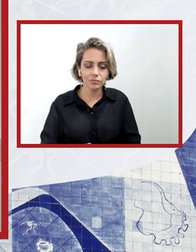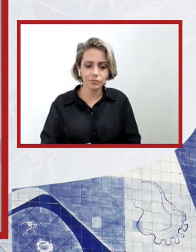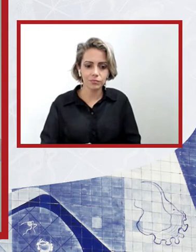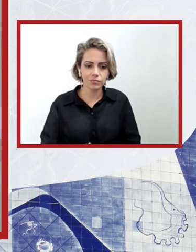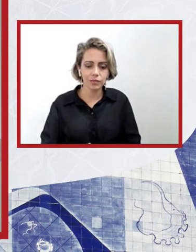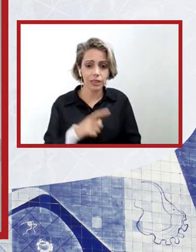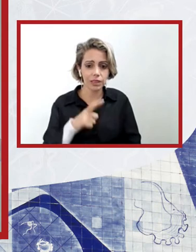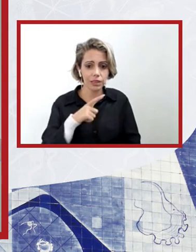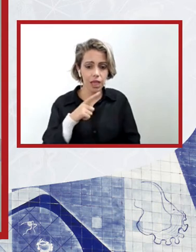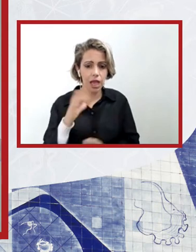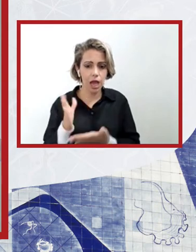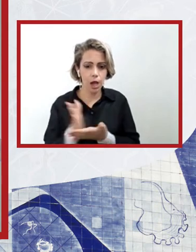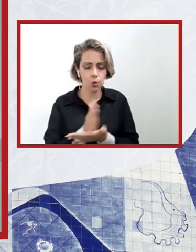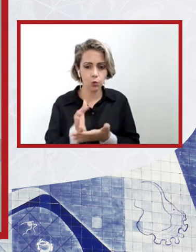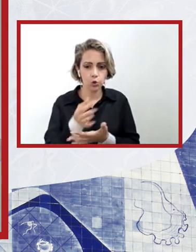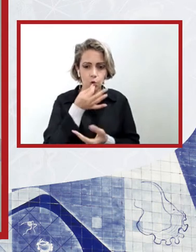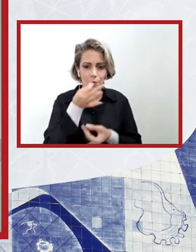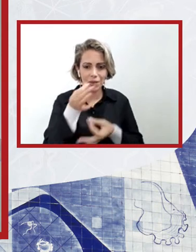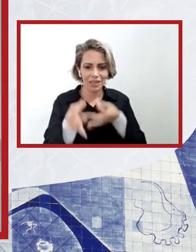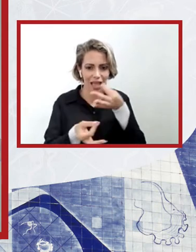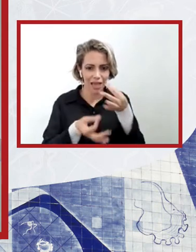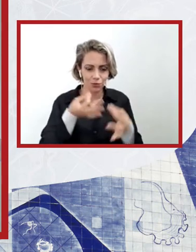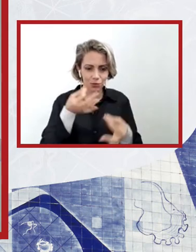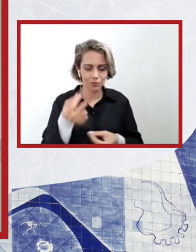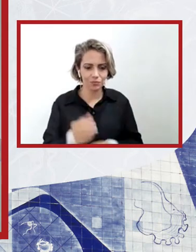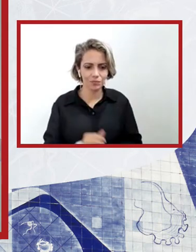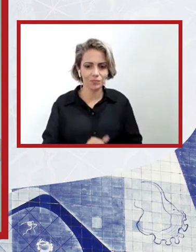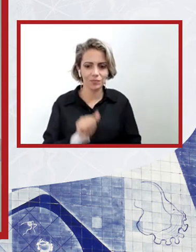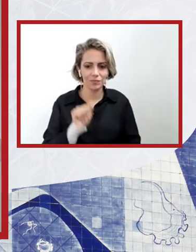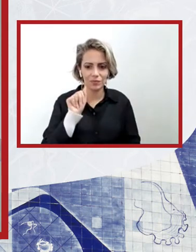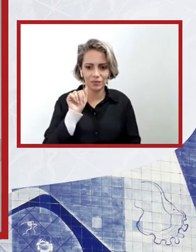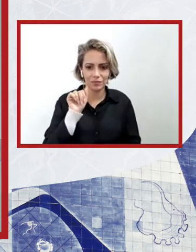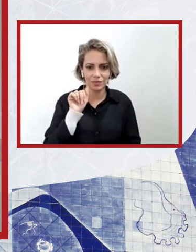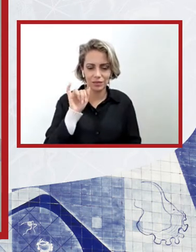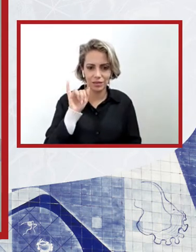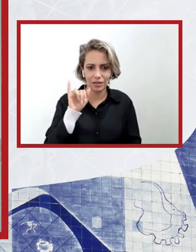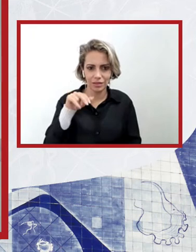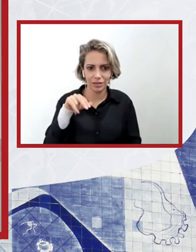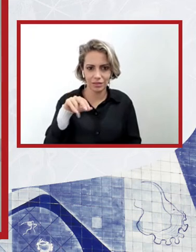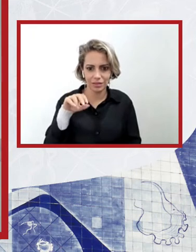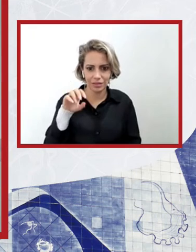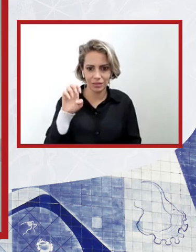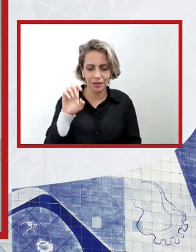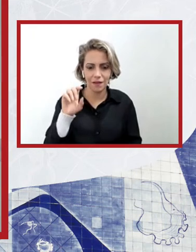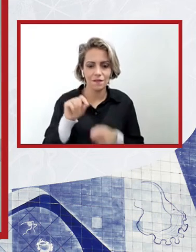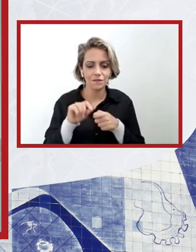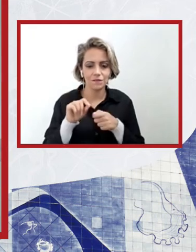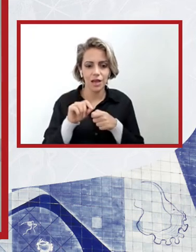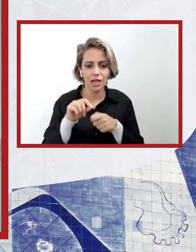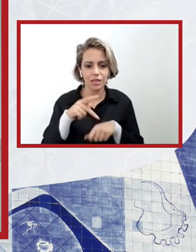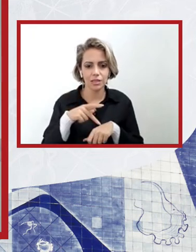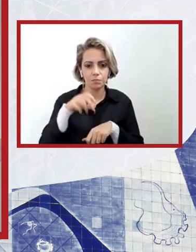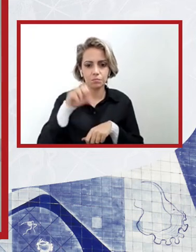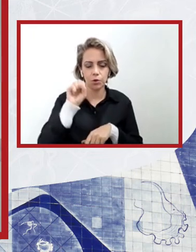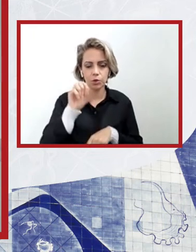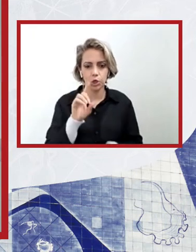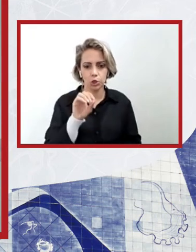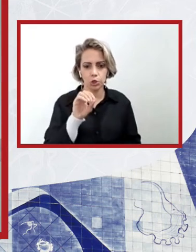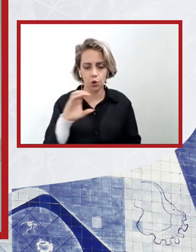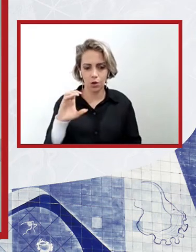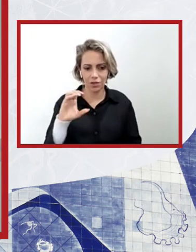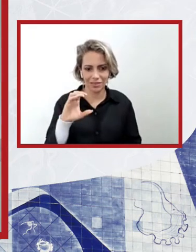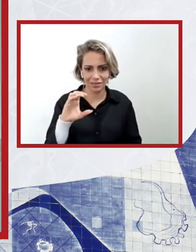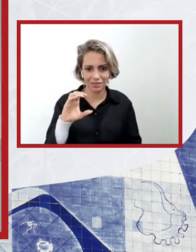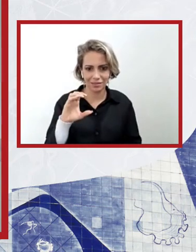alguns comentários. Então, a Aime, que é colega nossa aqui, ela faz pós-doc no IOC, ela falou o